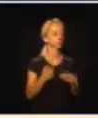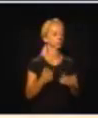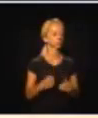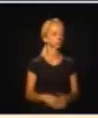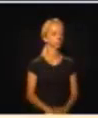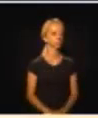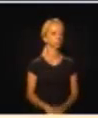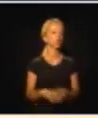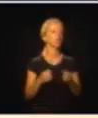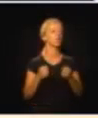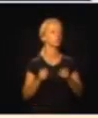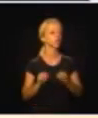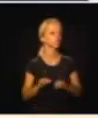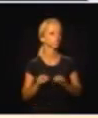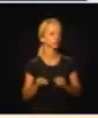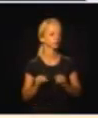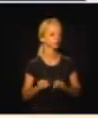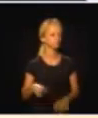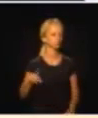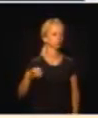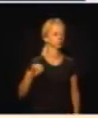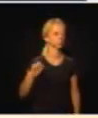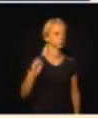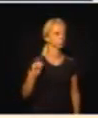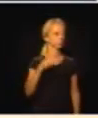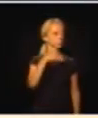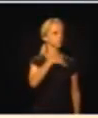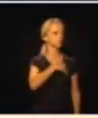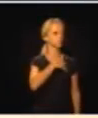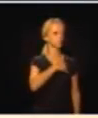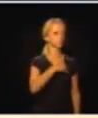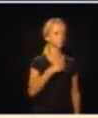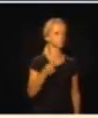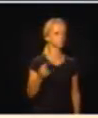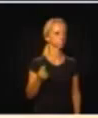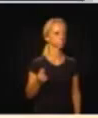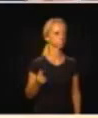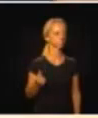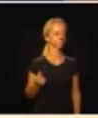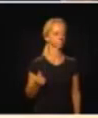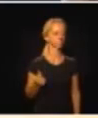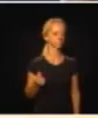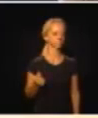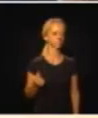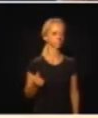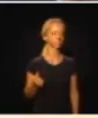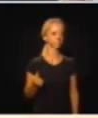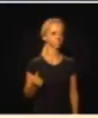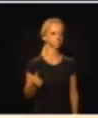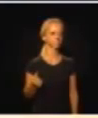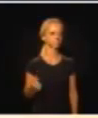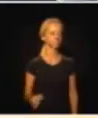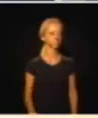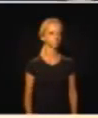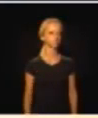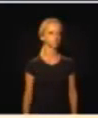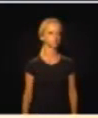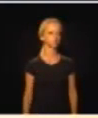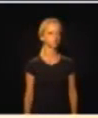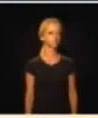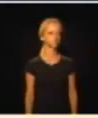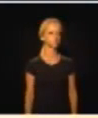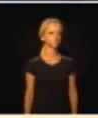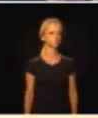o piso garantindo a isonomia salarial então eu entendo e nós vamos lutando em